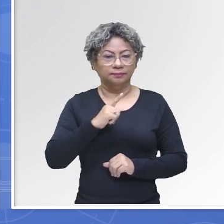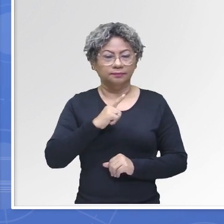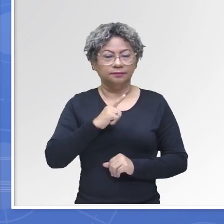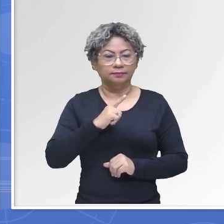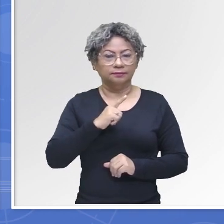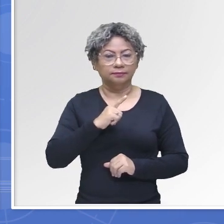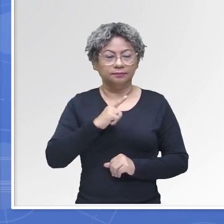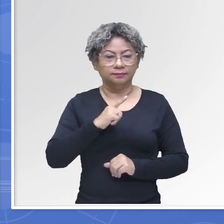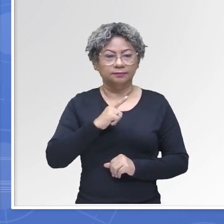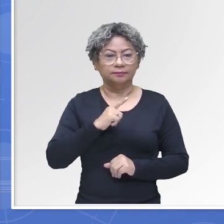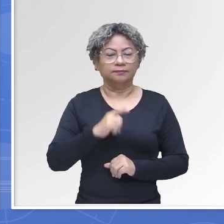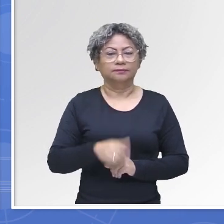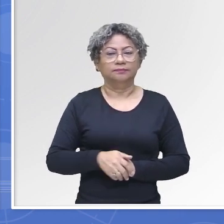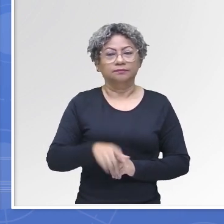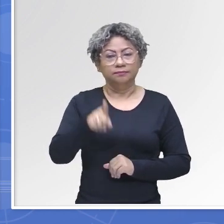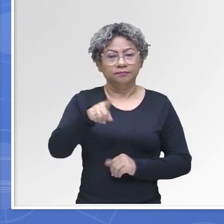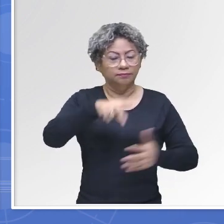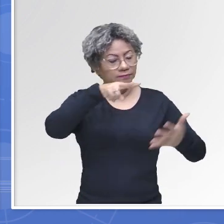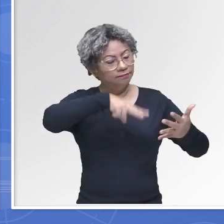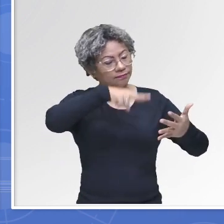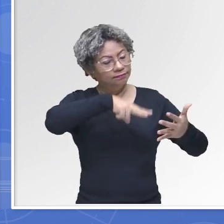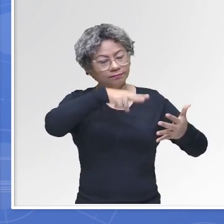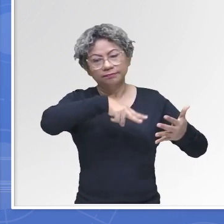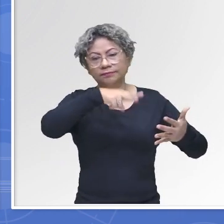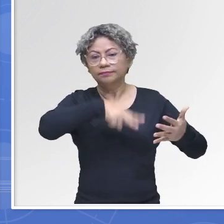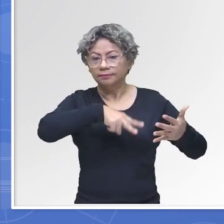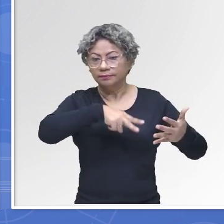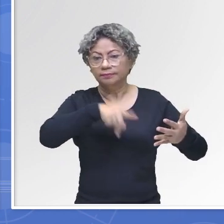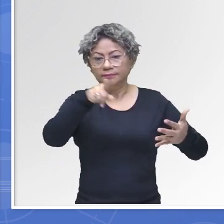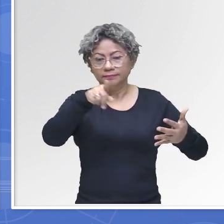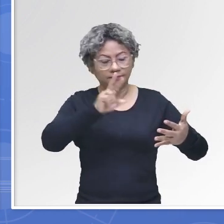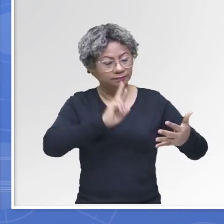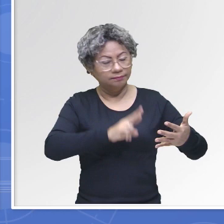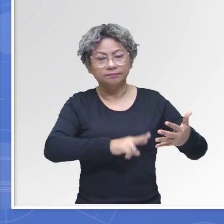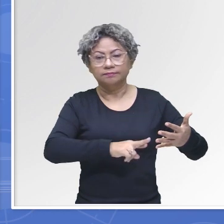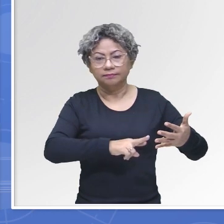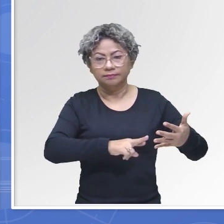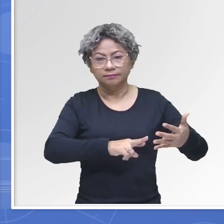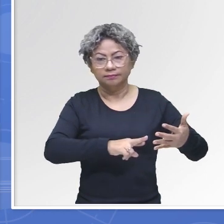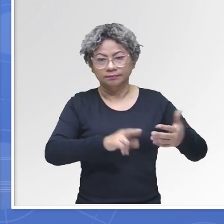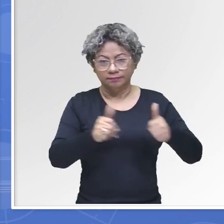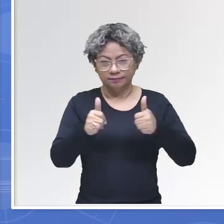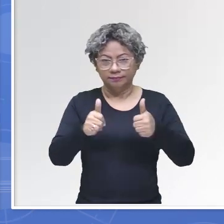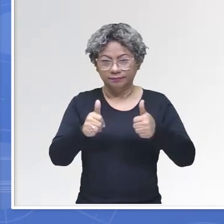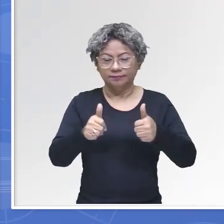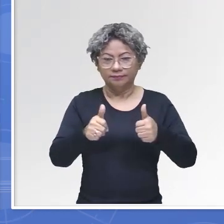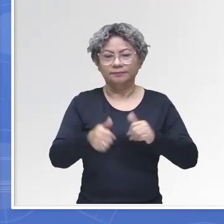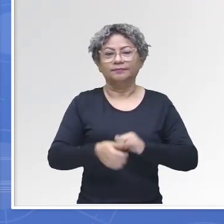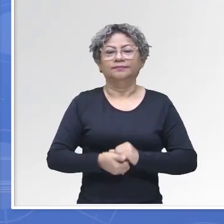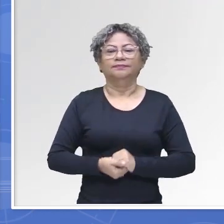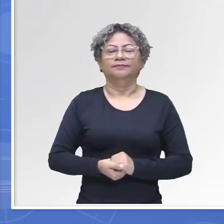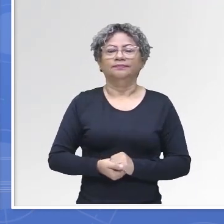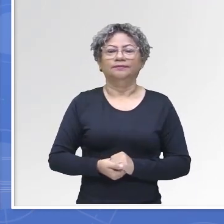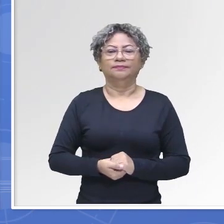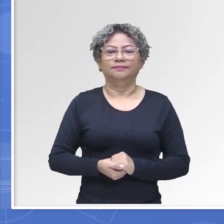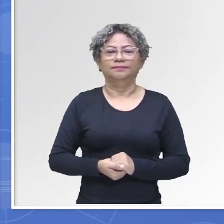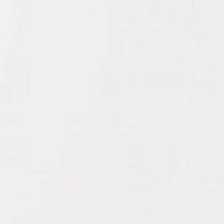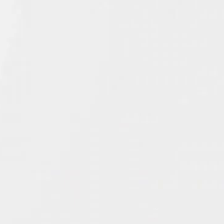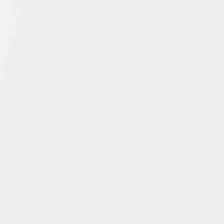tá? Eu vou deixar vocês mesmos fazendo aí a leitura dela, que daqui a pouquinho, então,